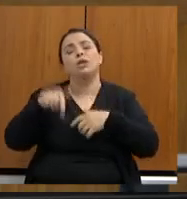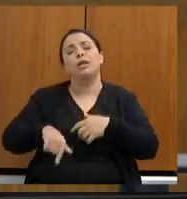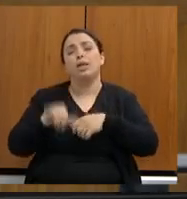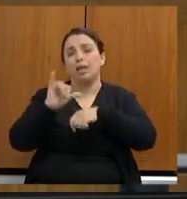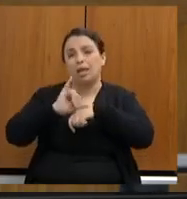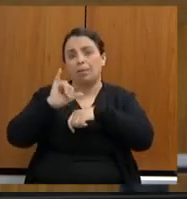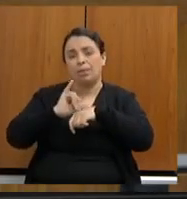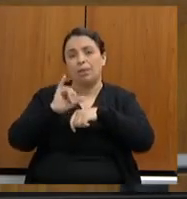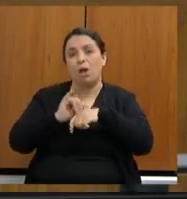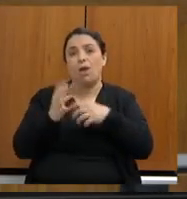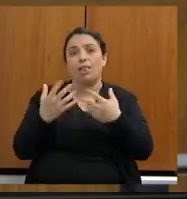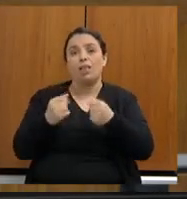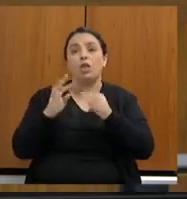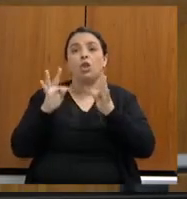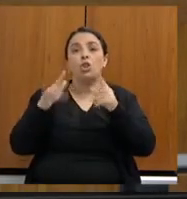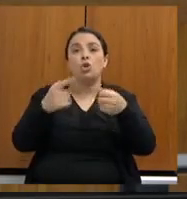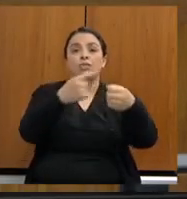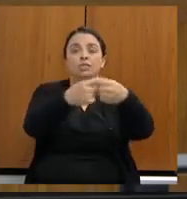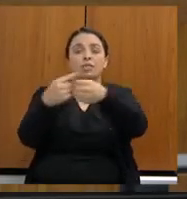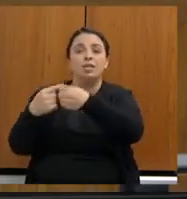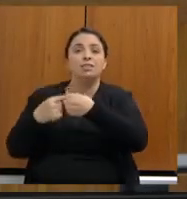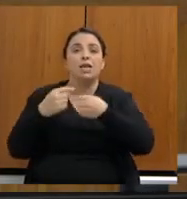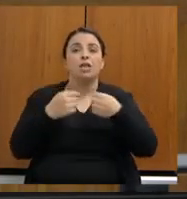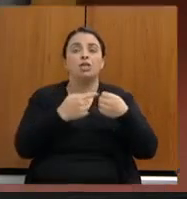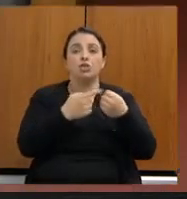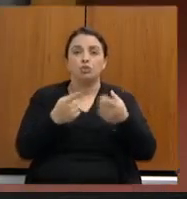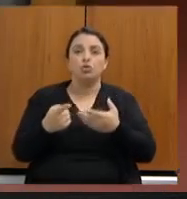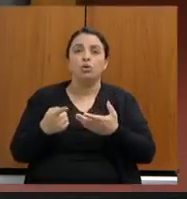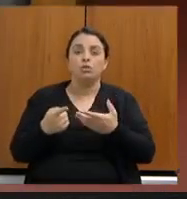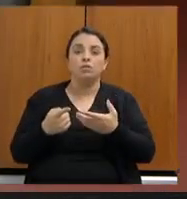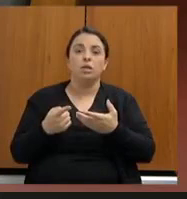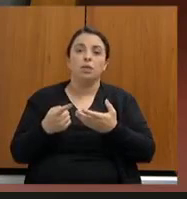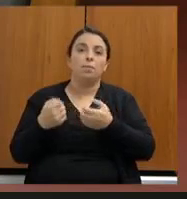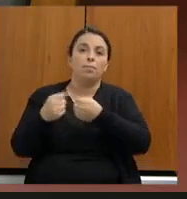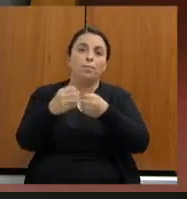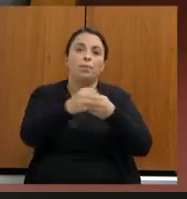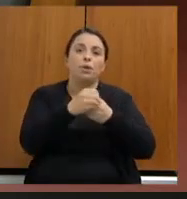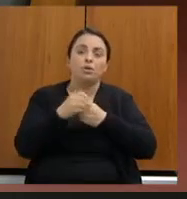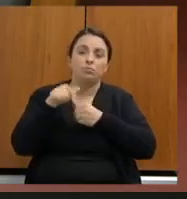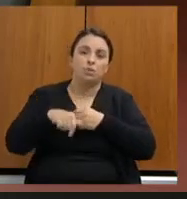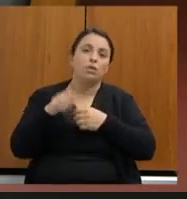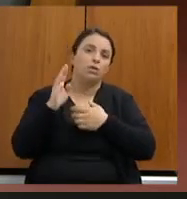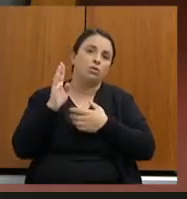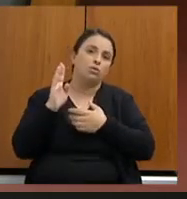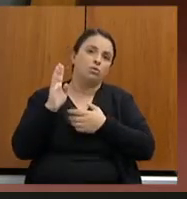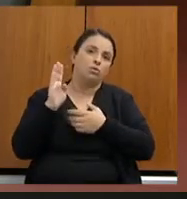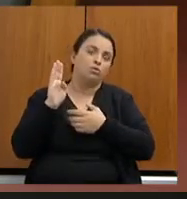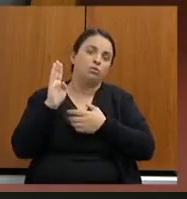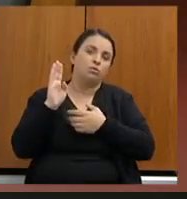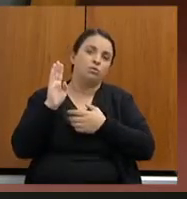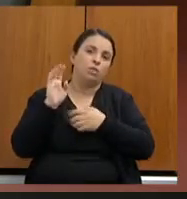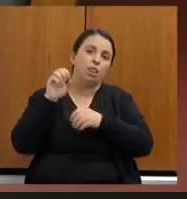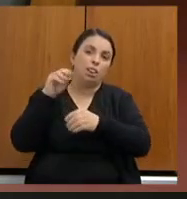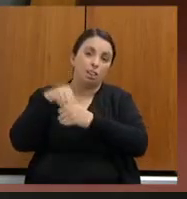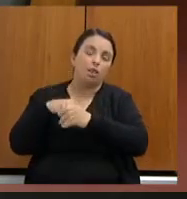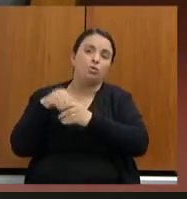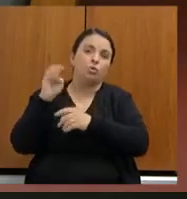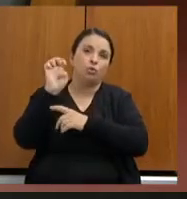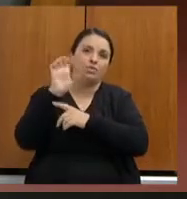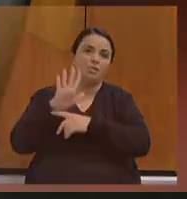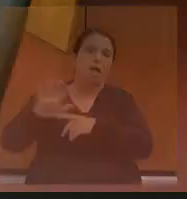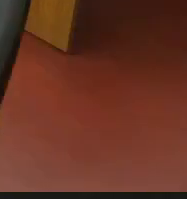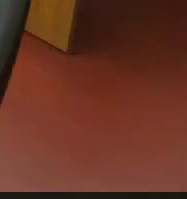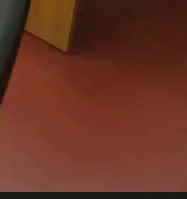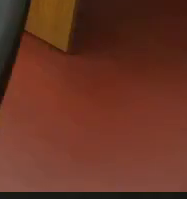Estado os sonhos meus questionamentos a princípio o bom é primeiro em torno